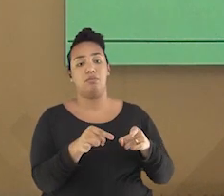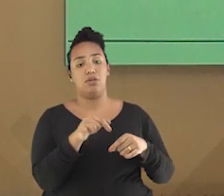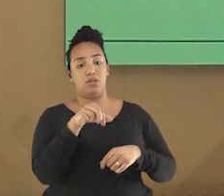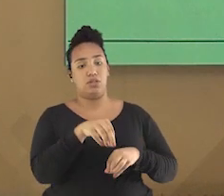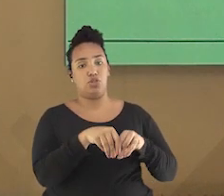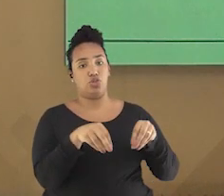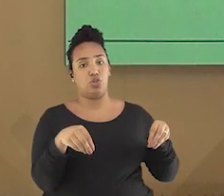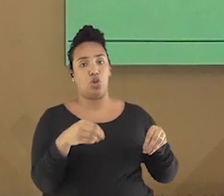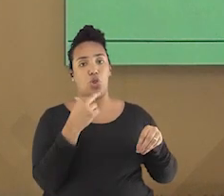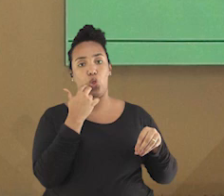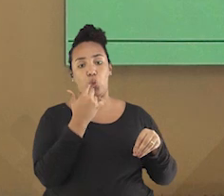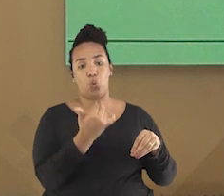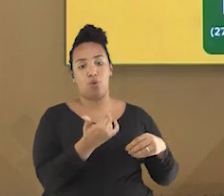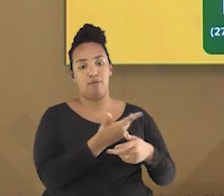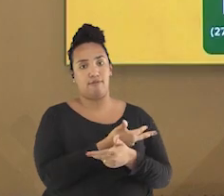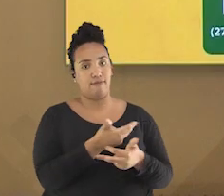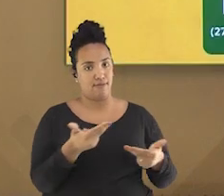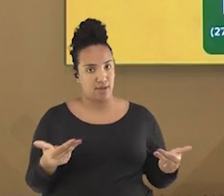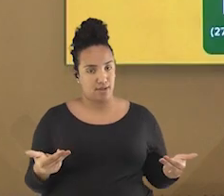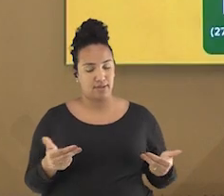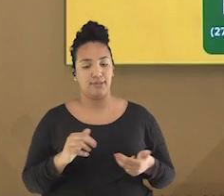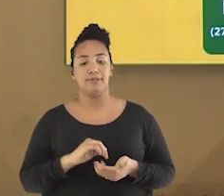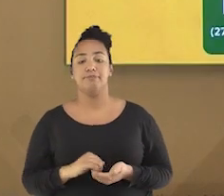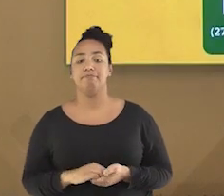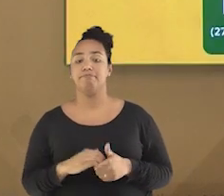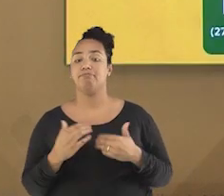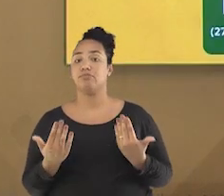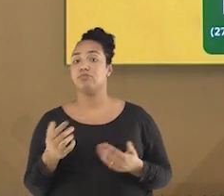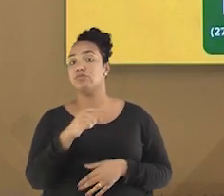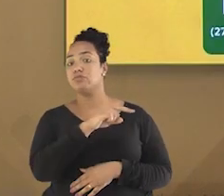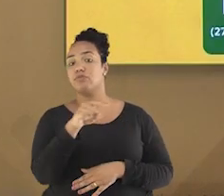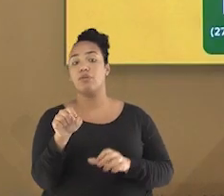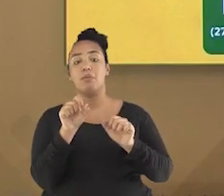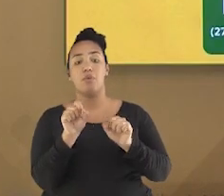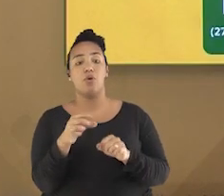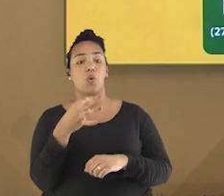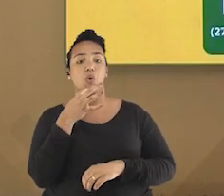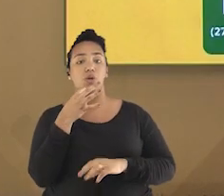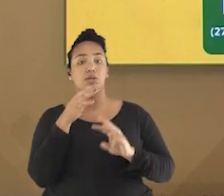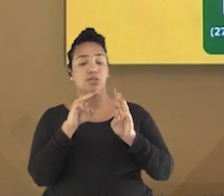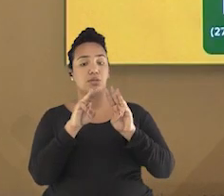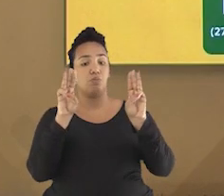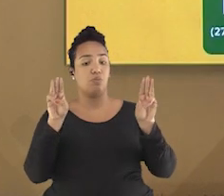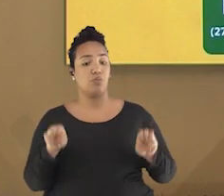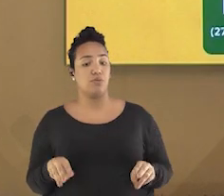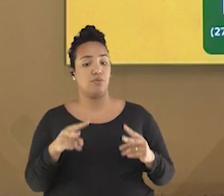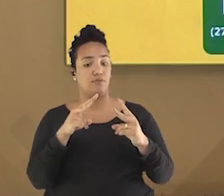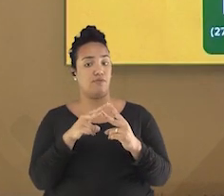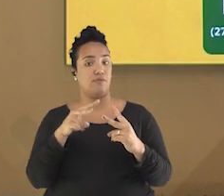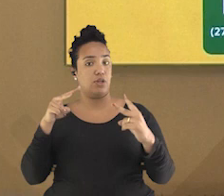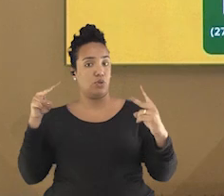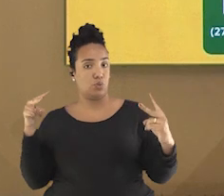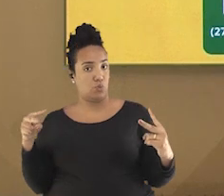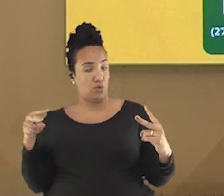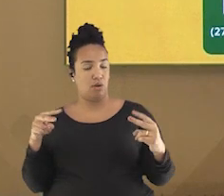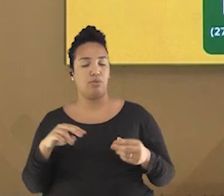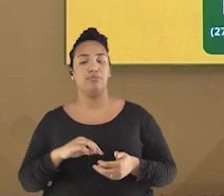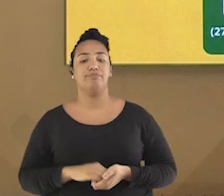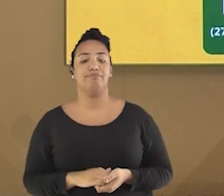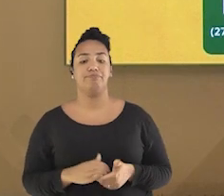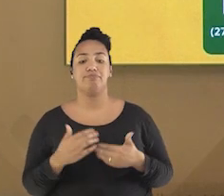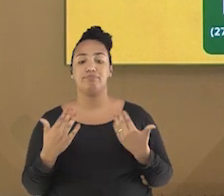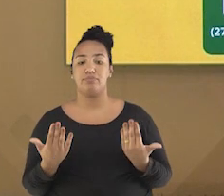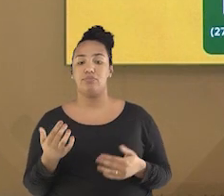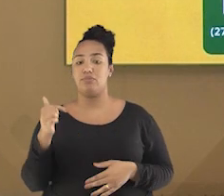solo. E que tal conhecer o Museu Virtual do Cerrado? Já que no nosso